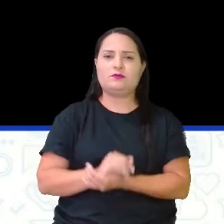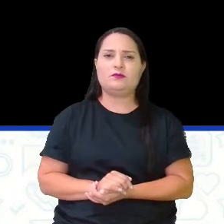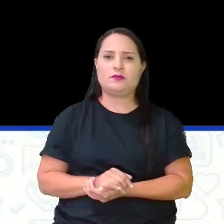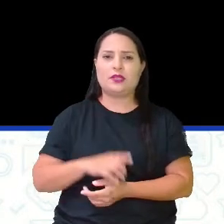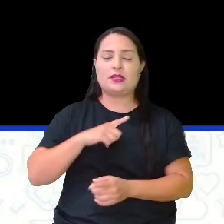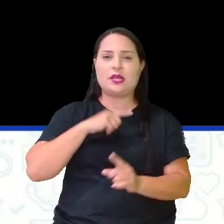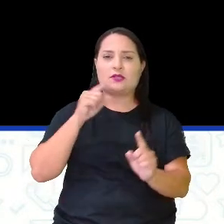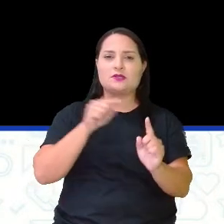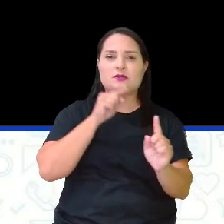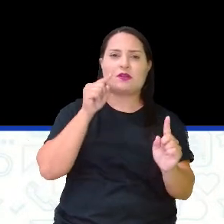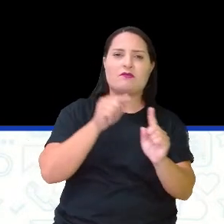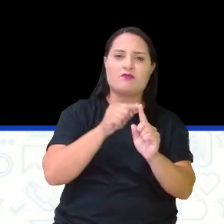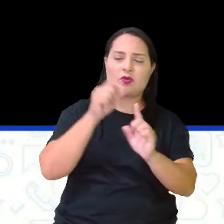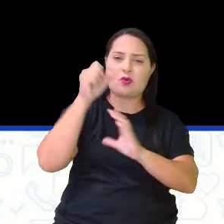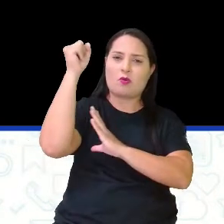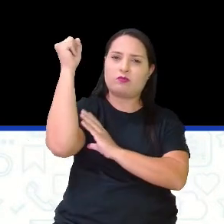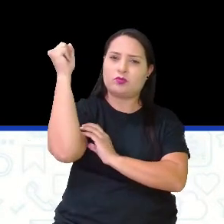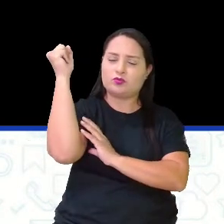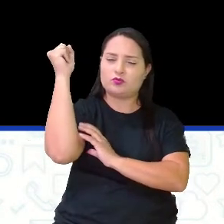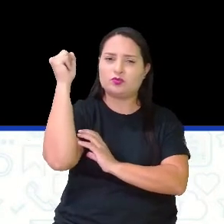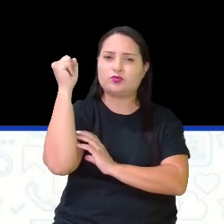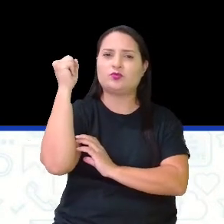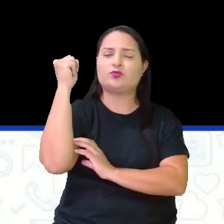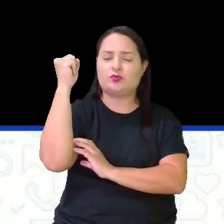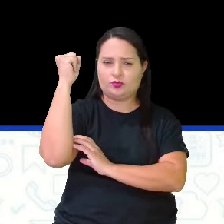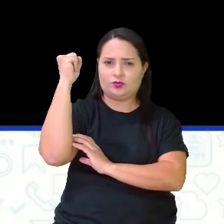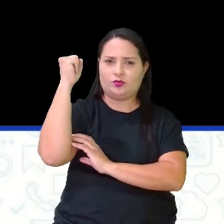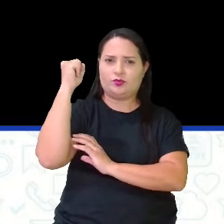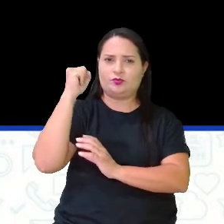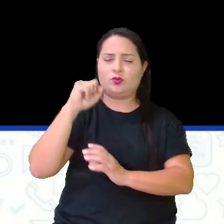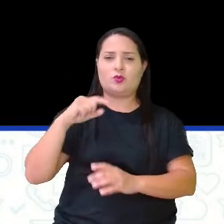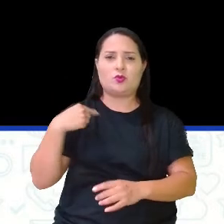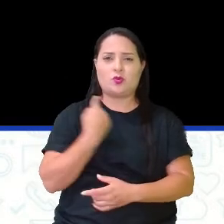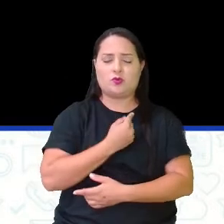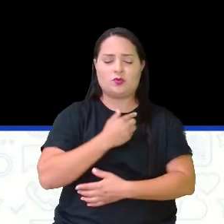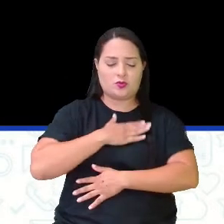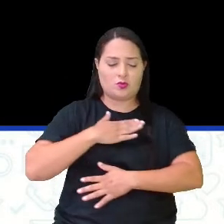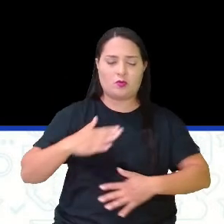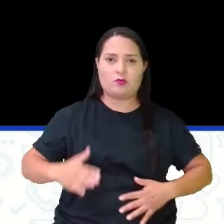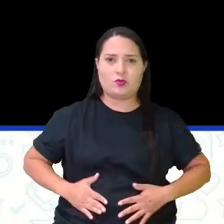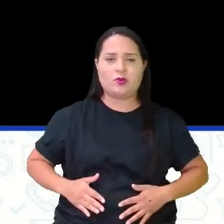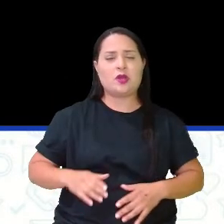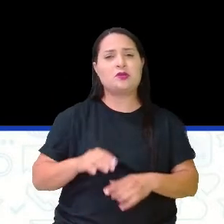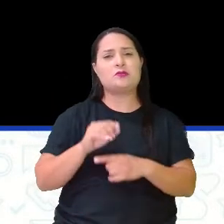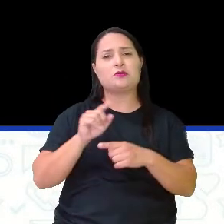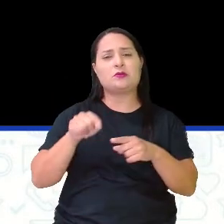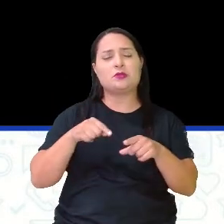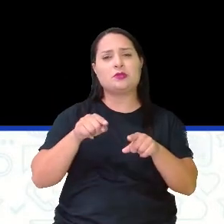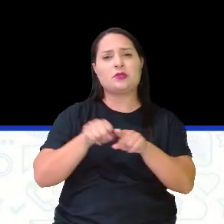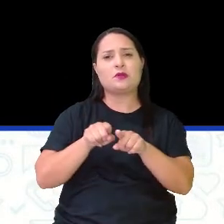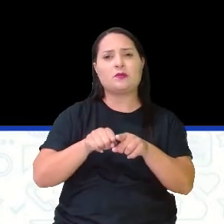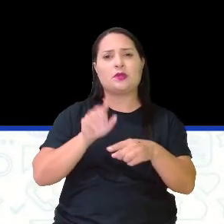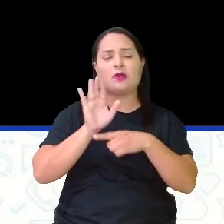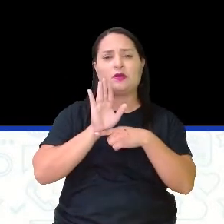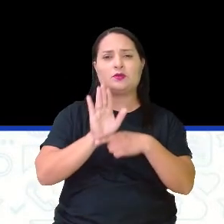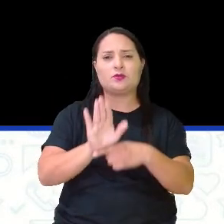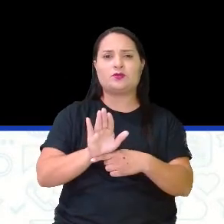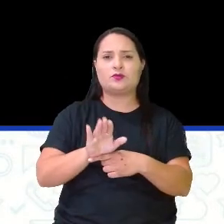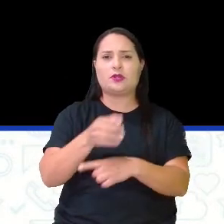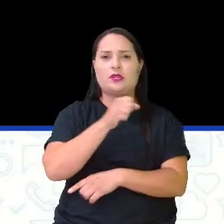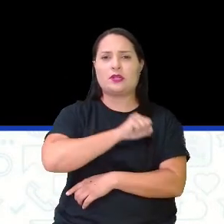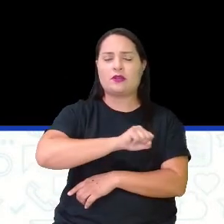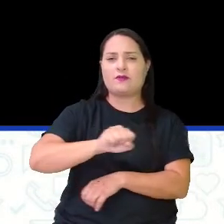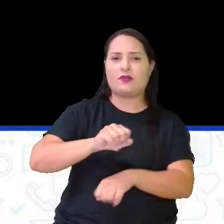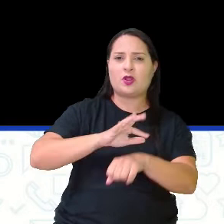músculos, né, os grandes grupos musculares do nosso corpo e ajudam o corpo aí na defesa contra